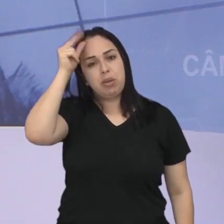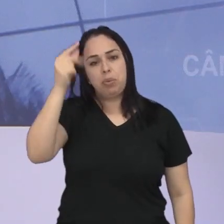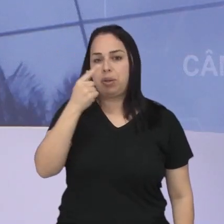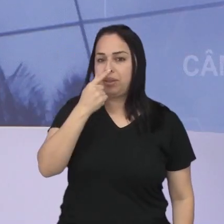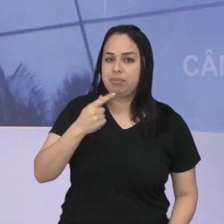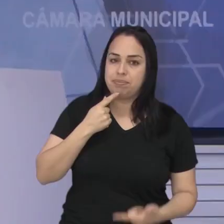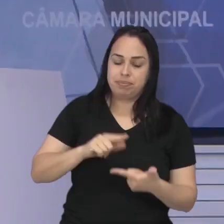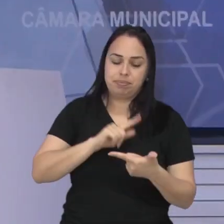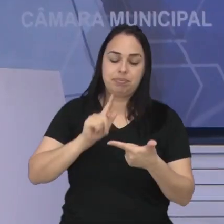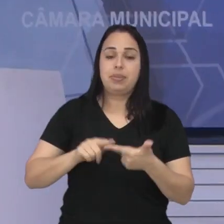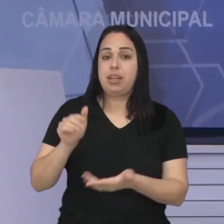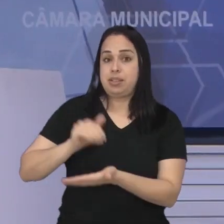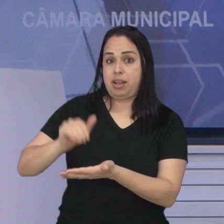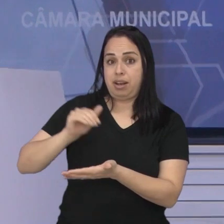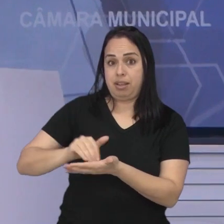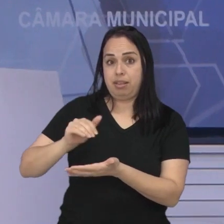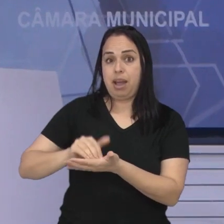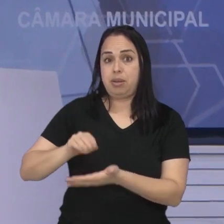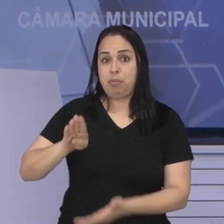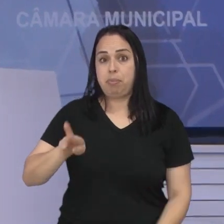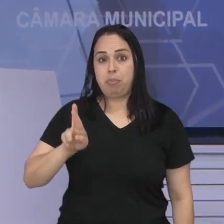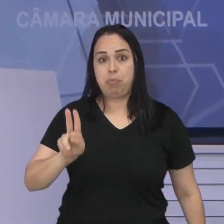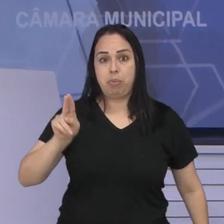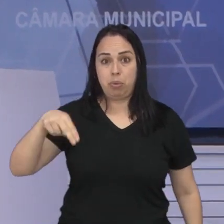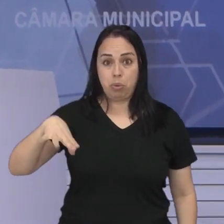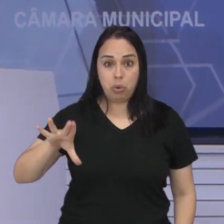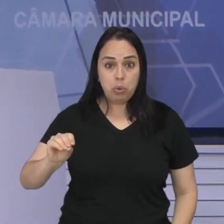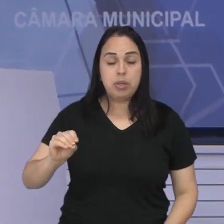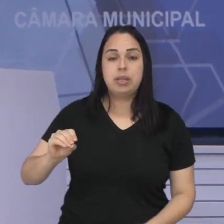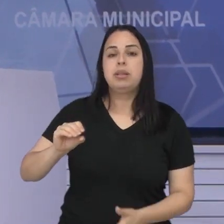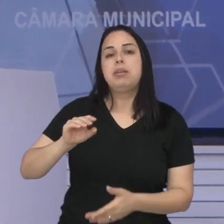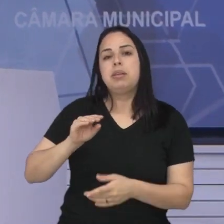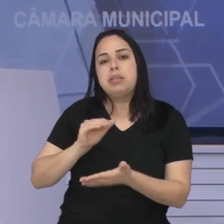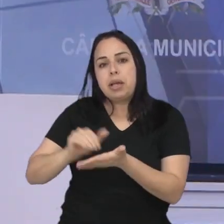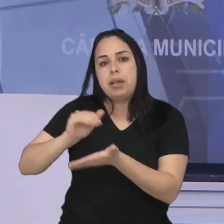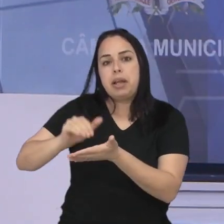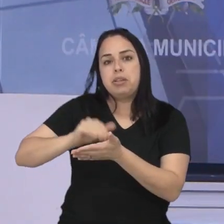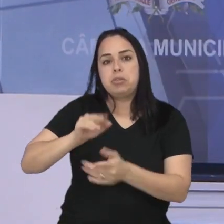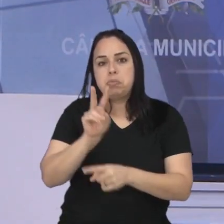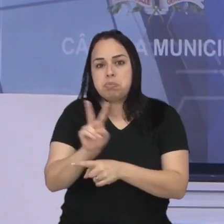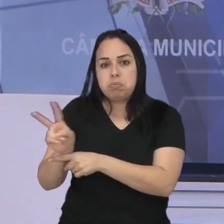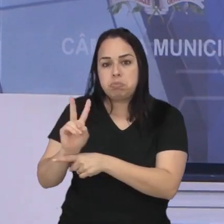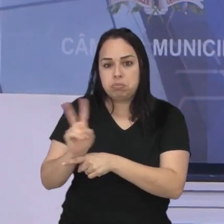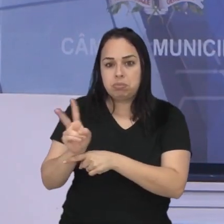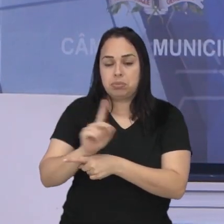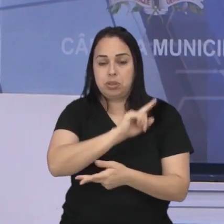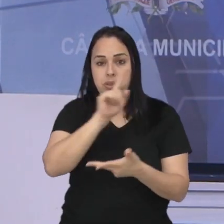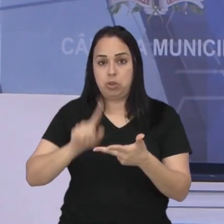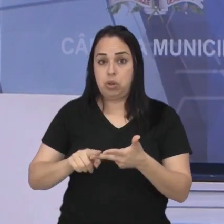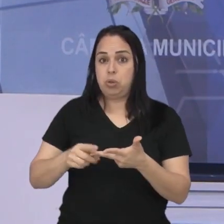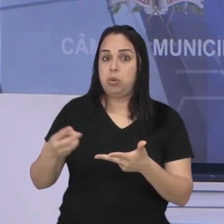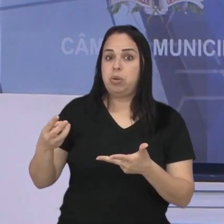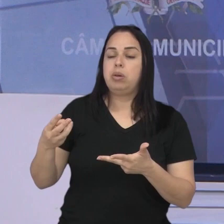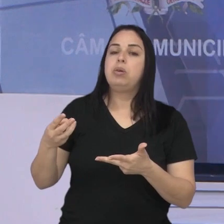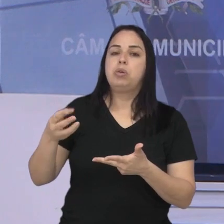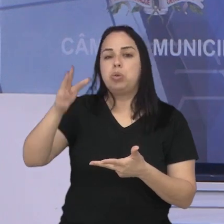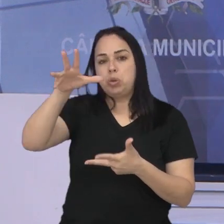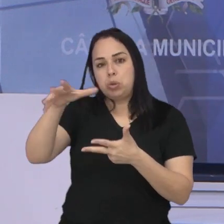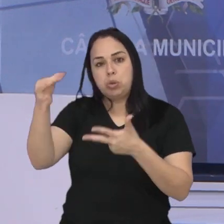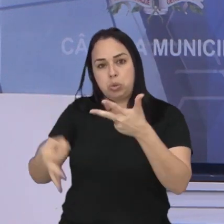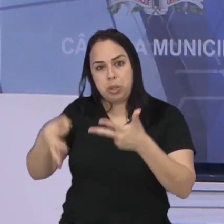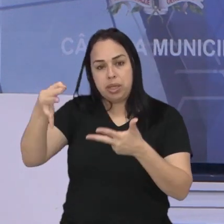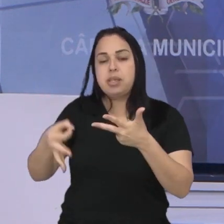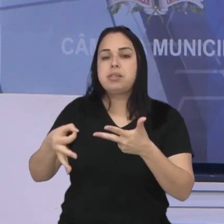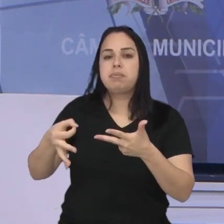Anderson Farias, o secretário de Proteção ao Cidadão Bruno Henrique dos Santos e o juiz de direito da 3ª Vara Civil de